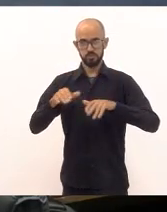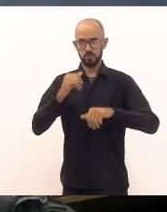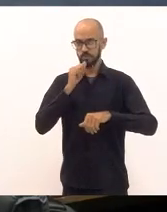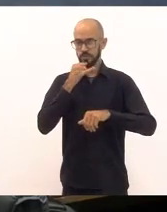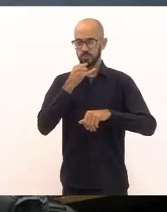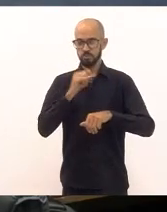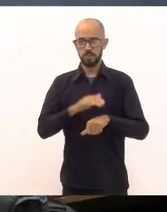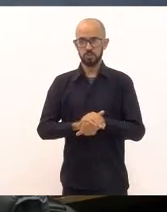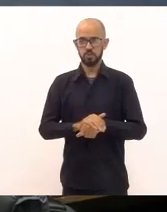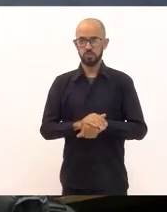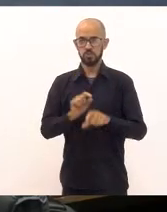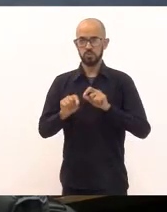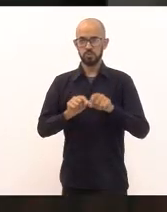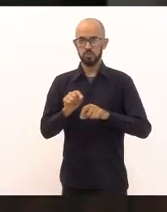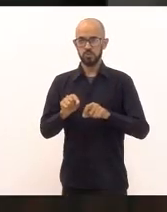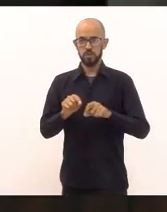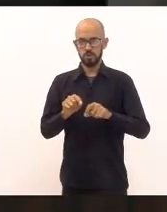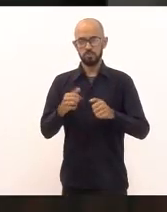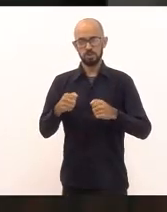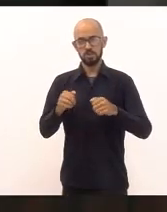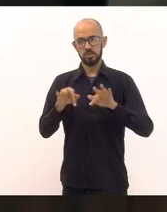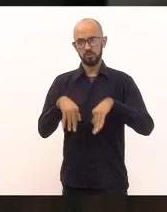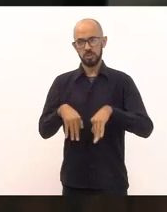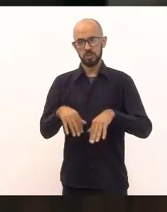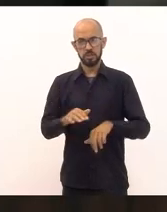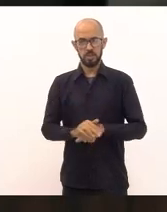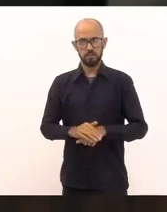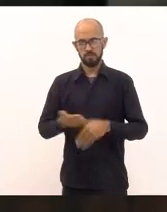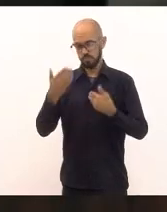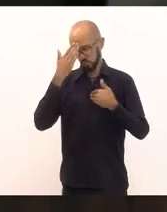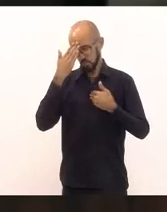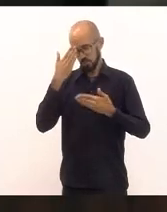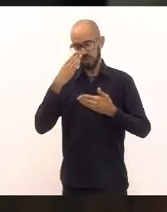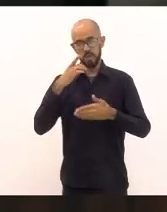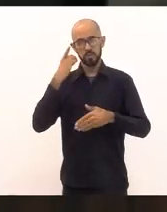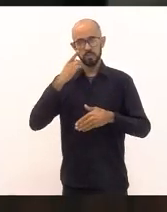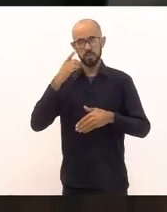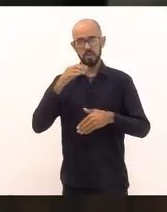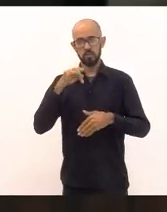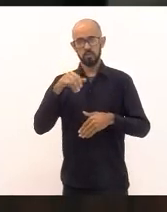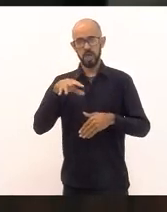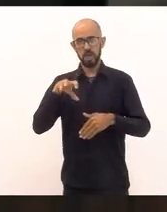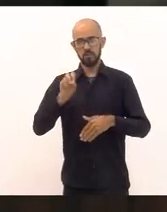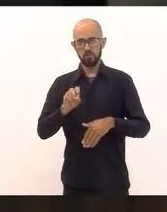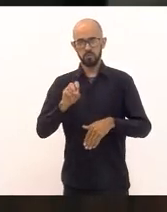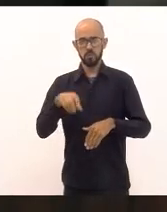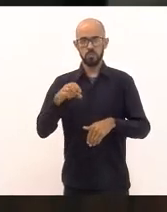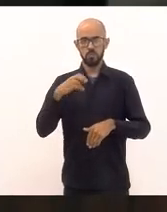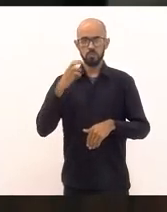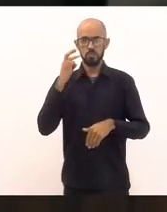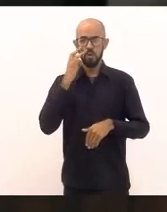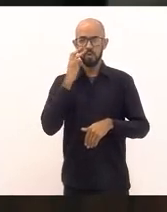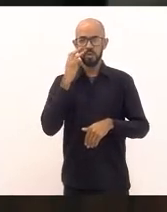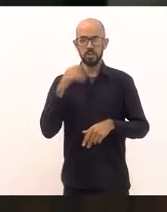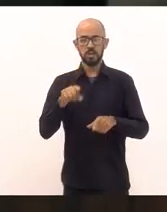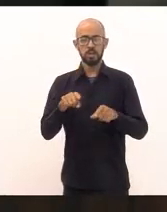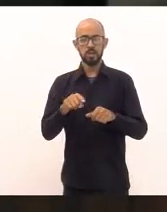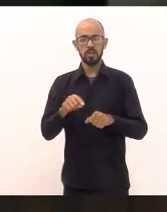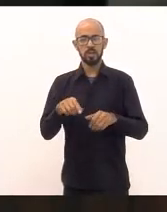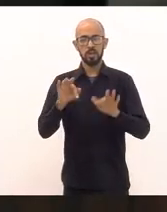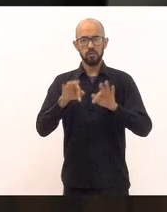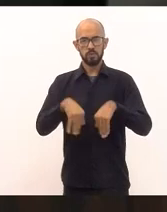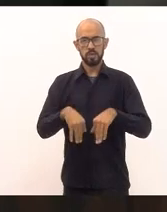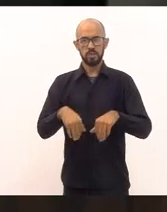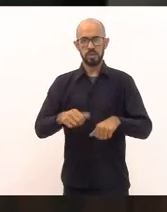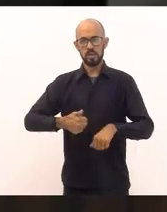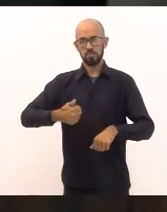Infelizmente, tem que encerrar. Então, obrigado, deputado Flávio Serafini, deputada Mônica. Está encerrada a